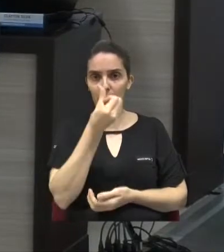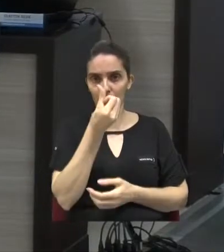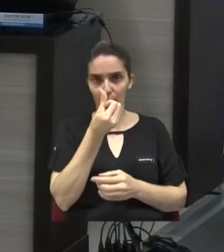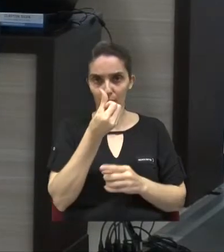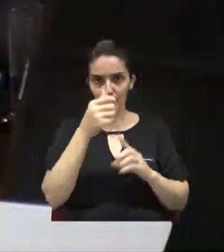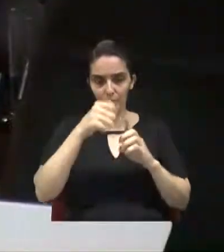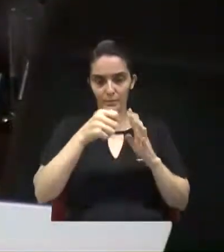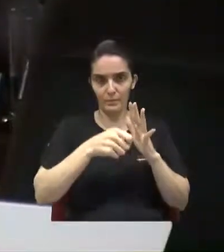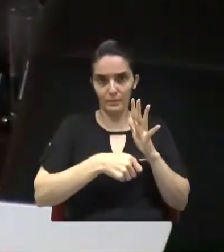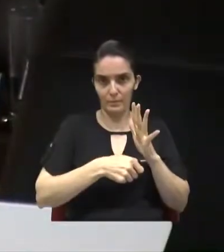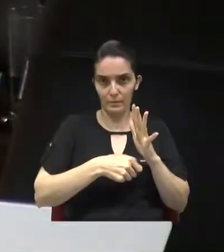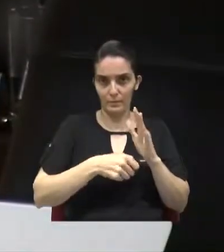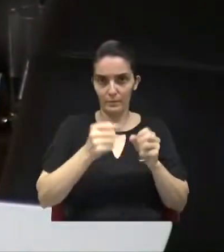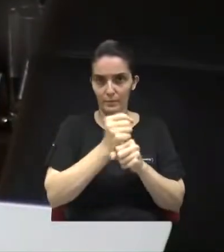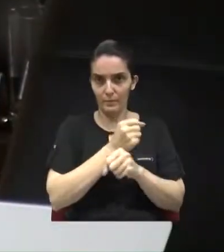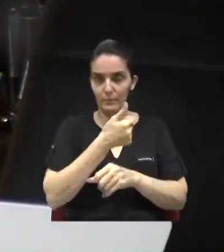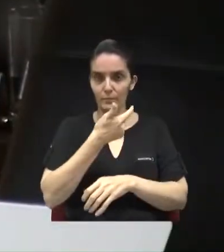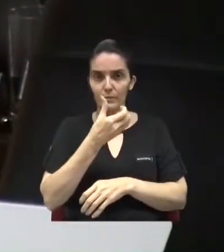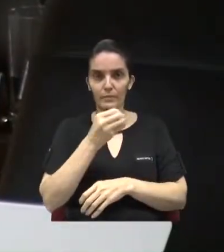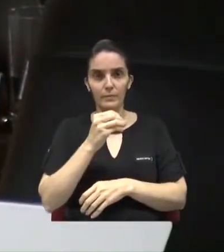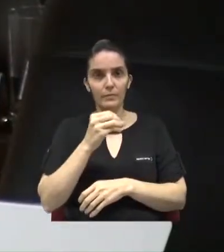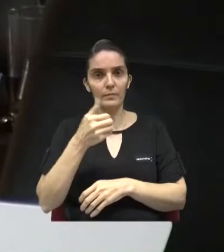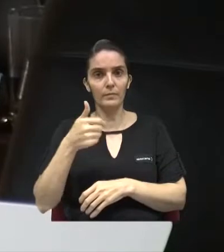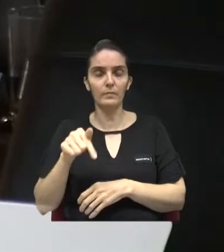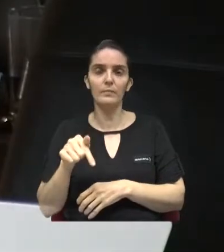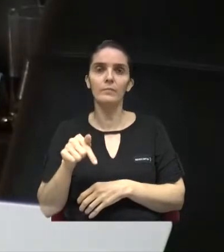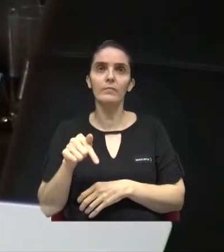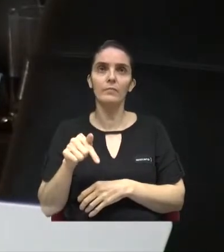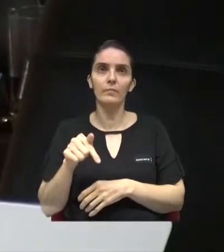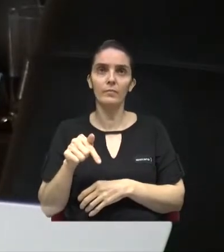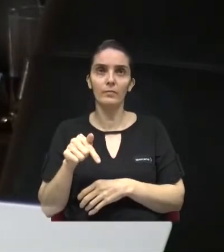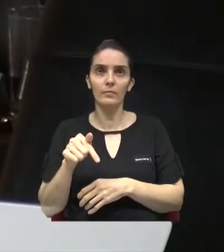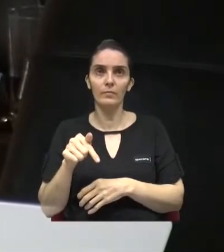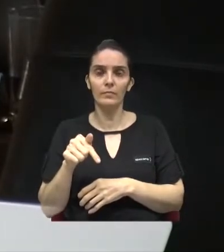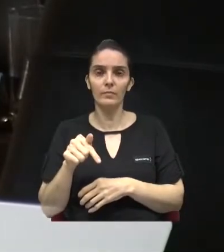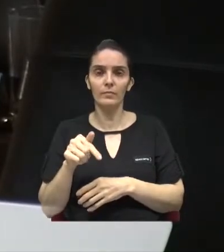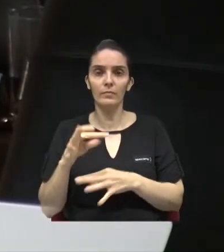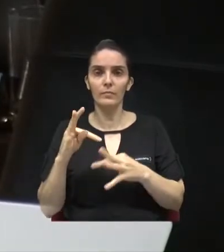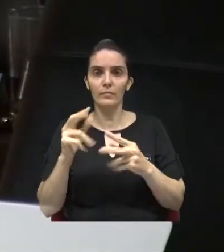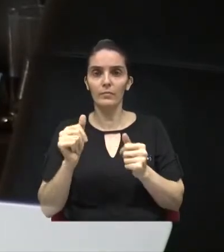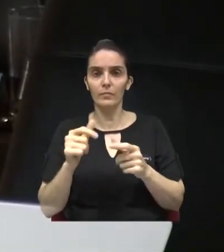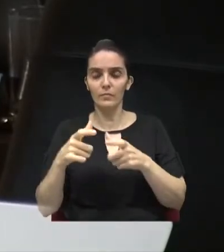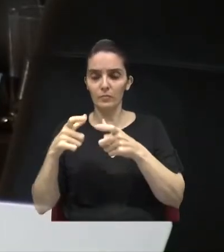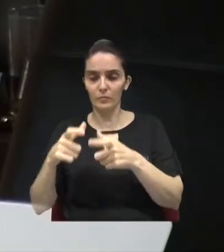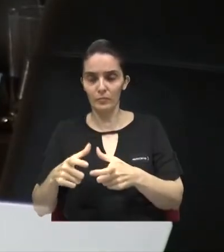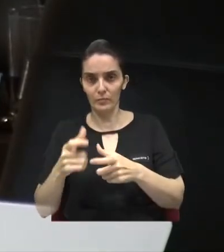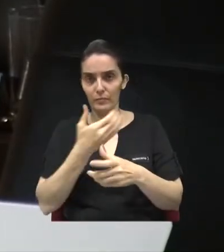2017, a maior parte dos meus requerimentos com relação a espaço público, e daí,